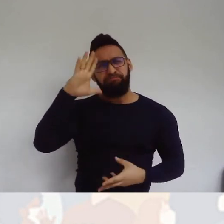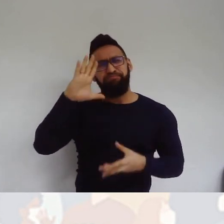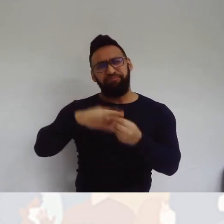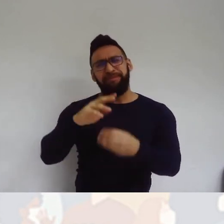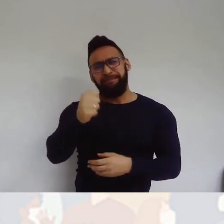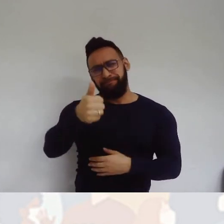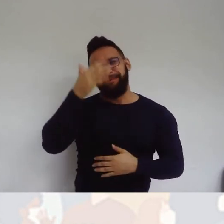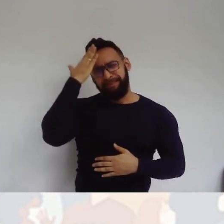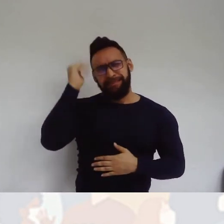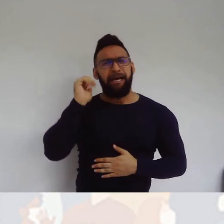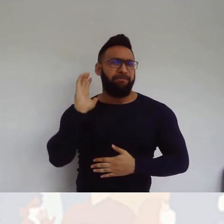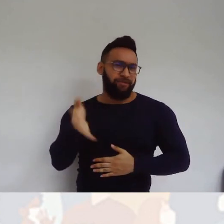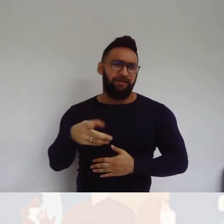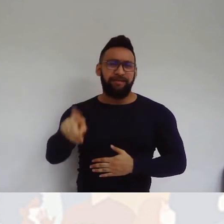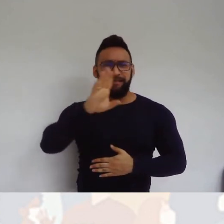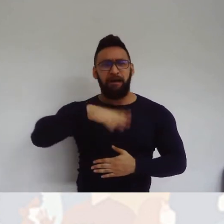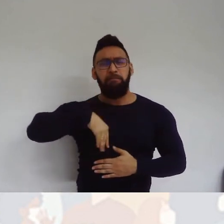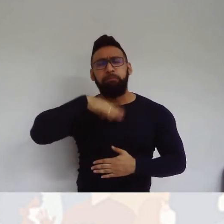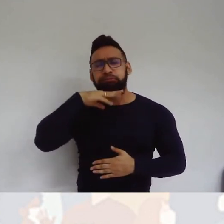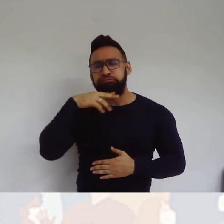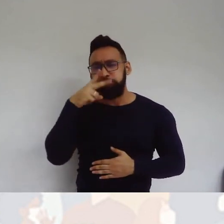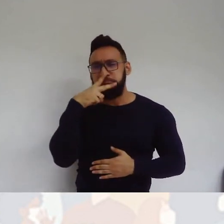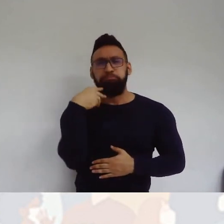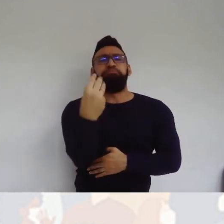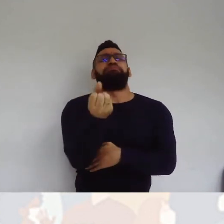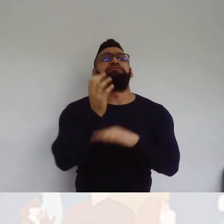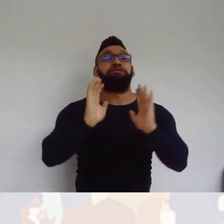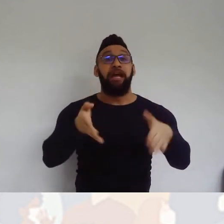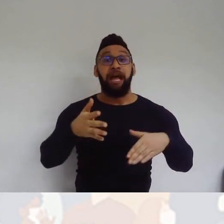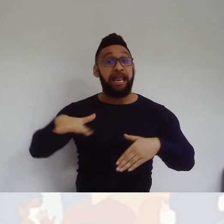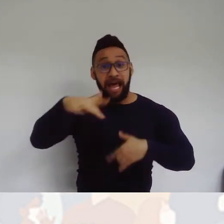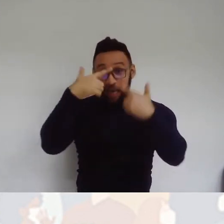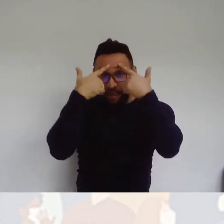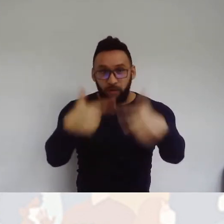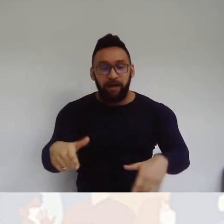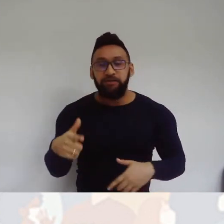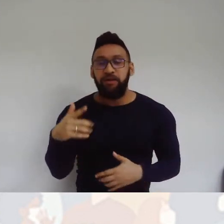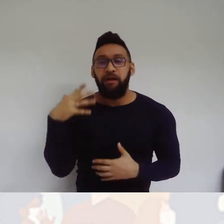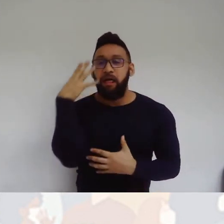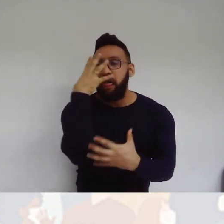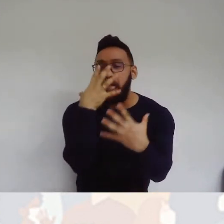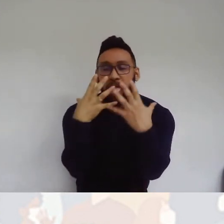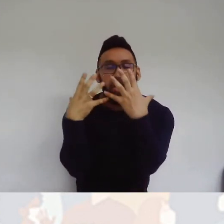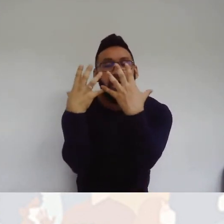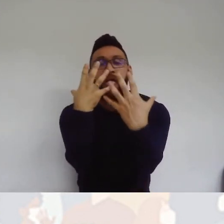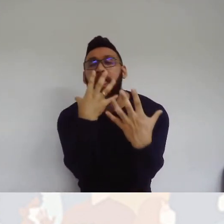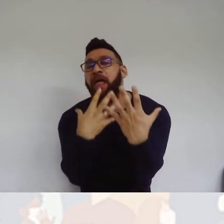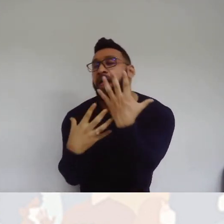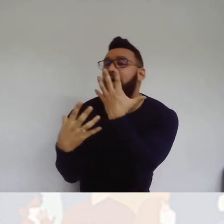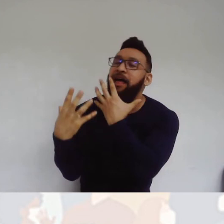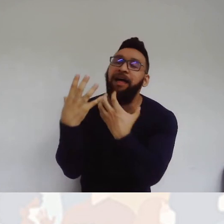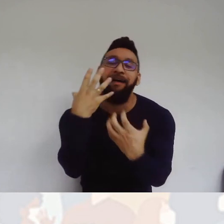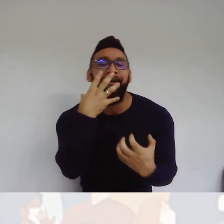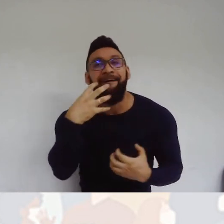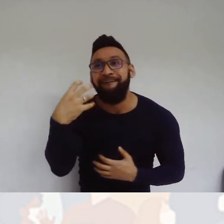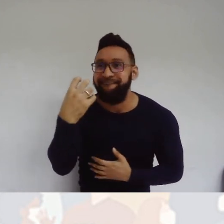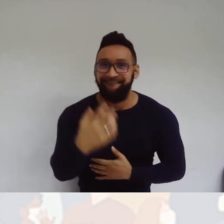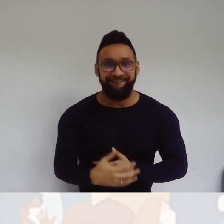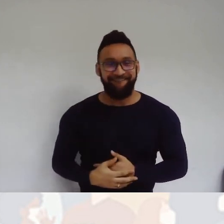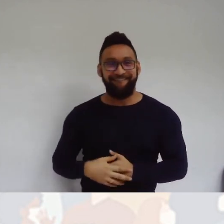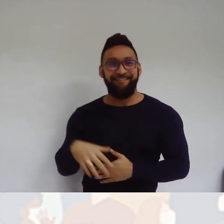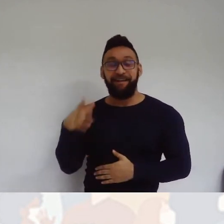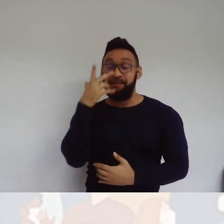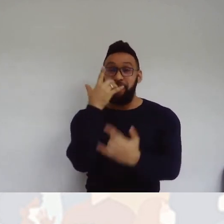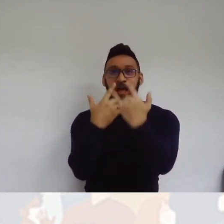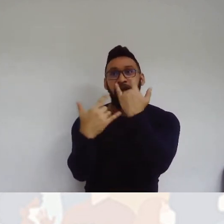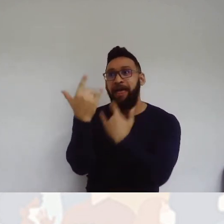saber. O campo da linguagem é um encanto, é desejo e encantamento.